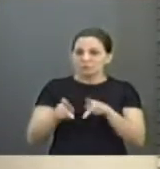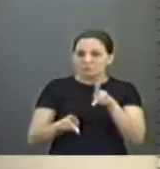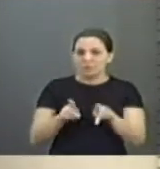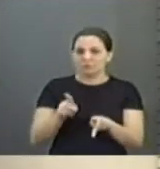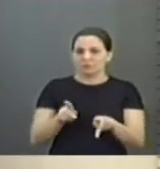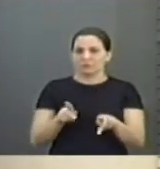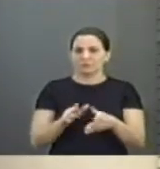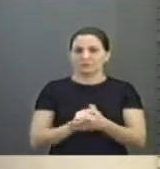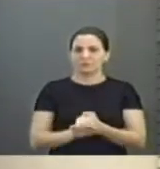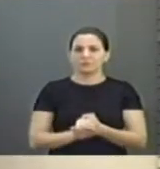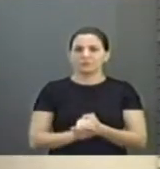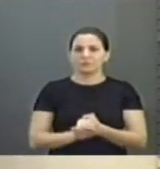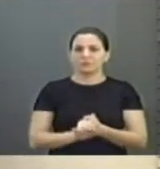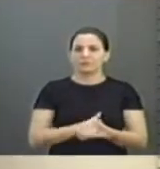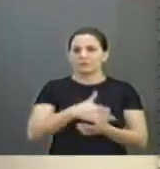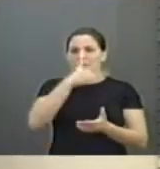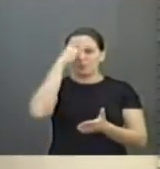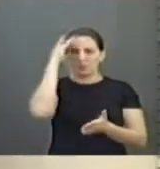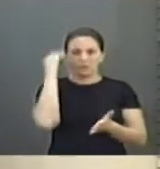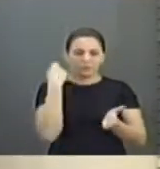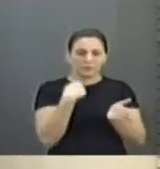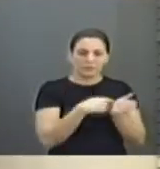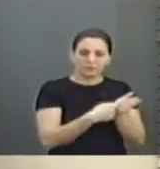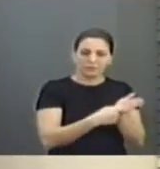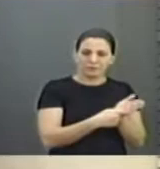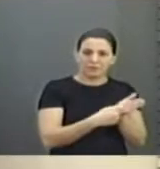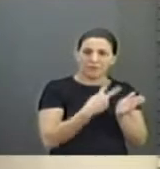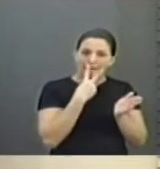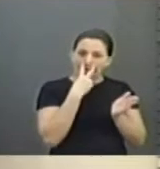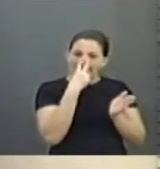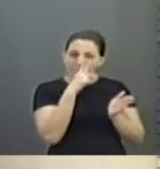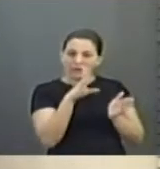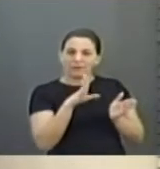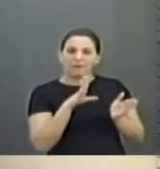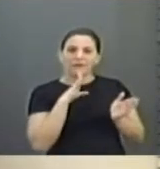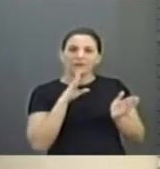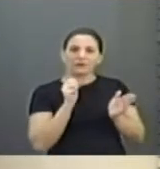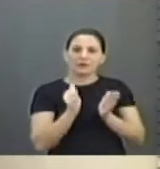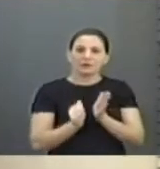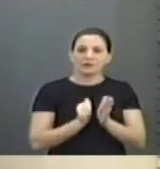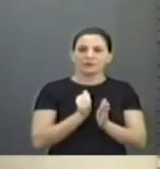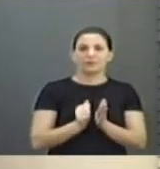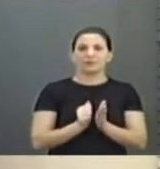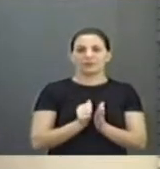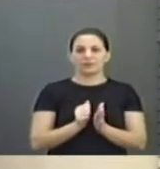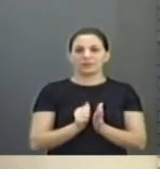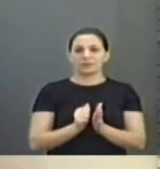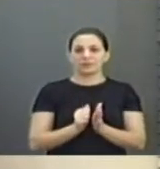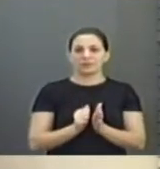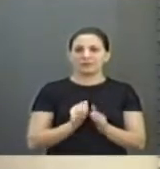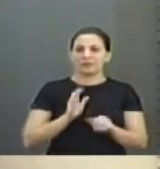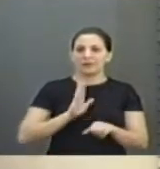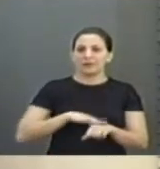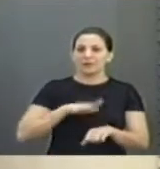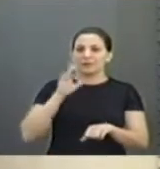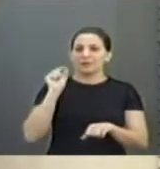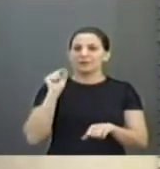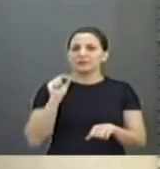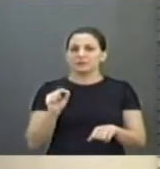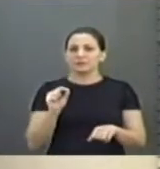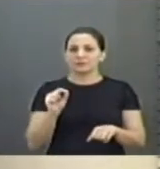A pessoa que assina liminar parece até que conhece bem Araraquara. Muito mais até do